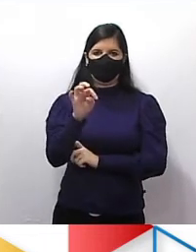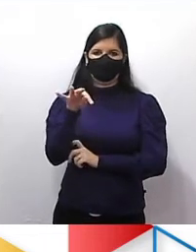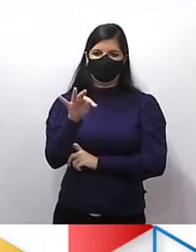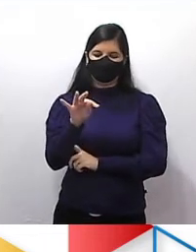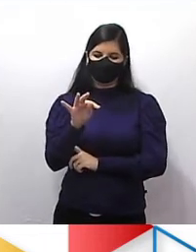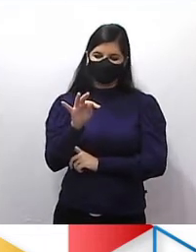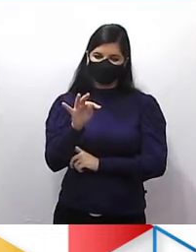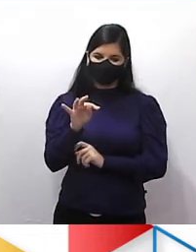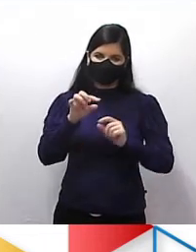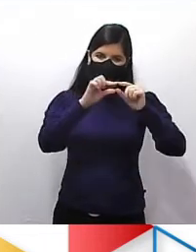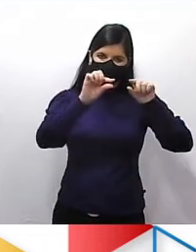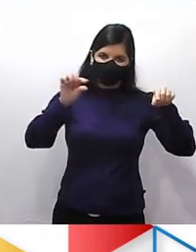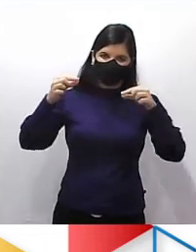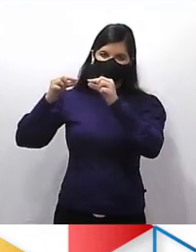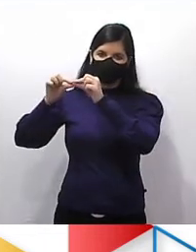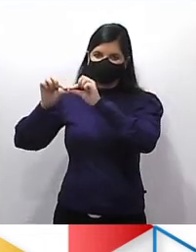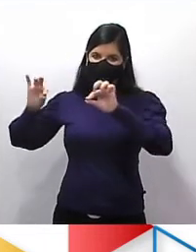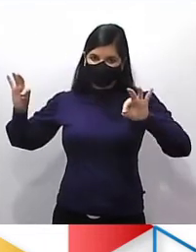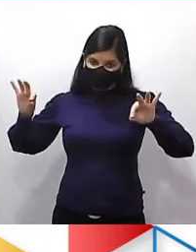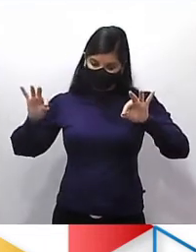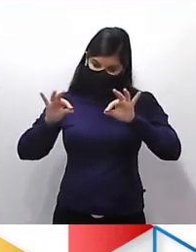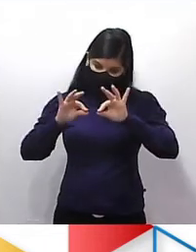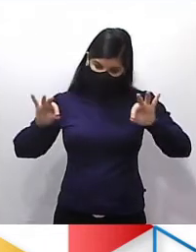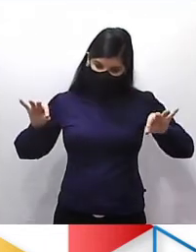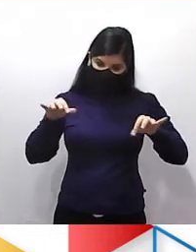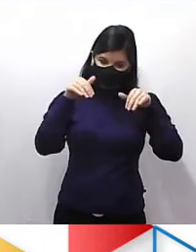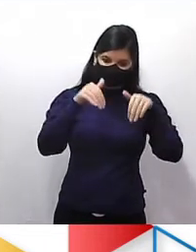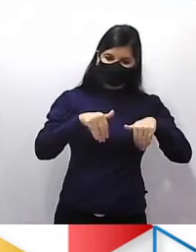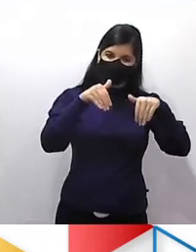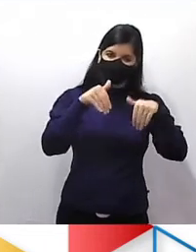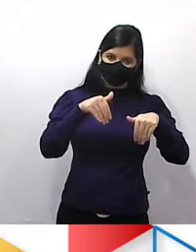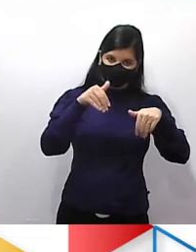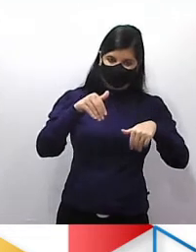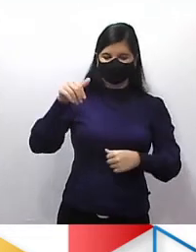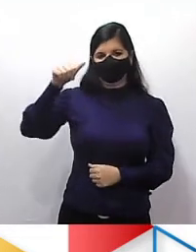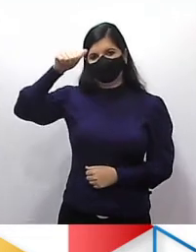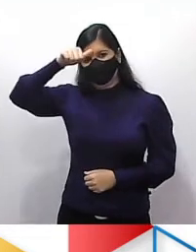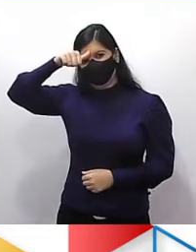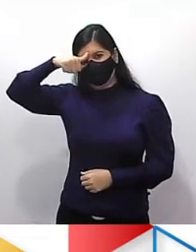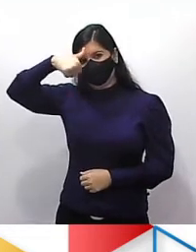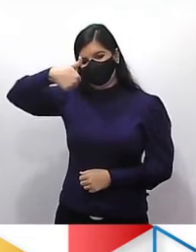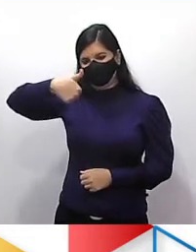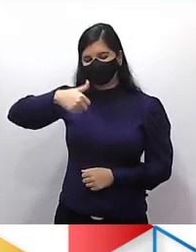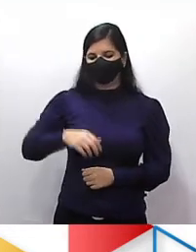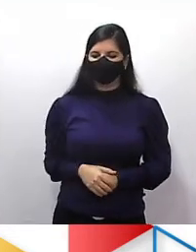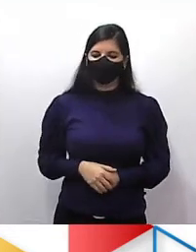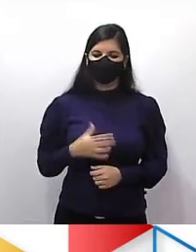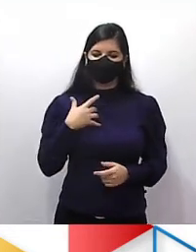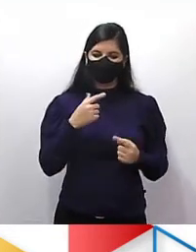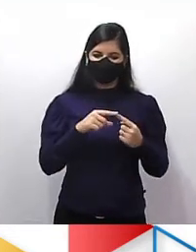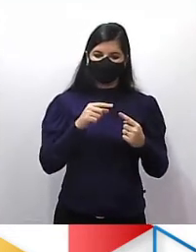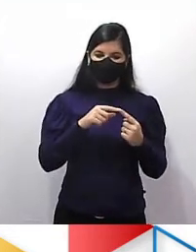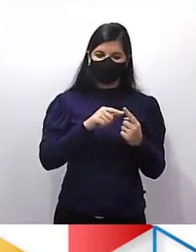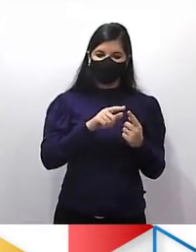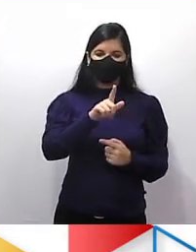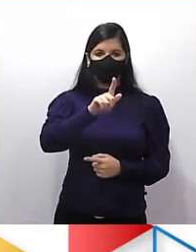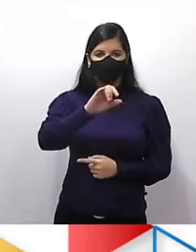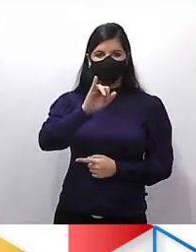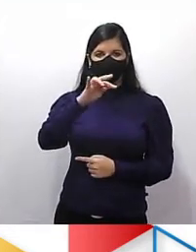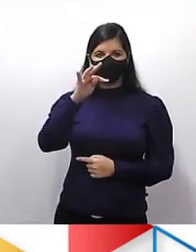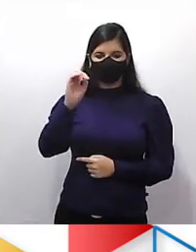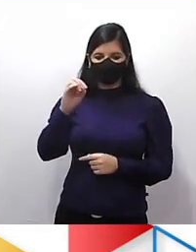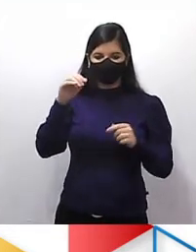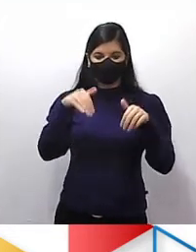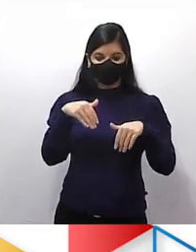gente tem aí duas sinalizações, Australia and India. Para o going to, a gente tem aí, ó, I'm going to